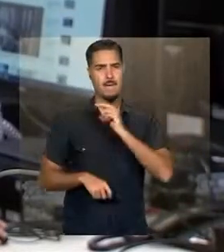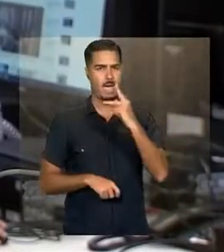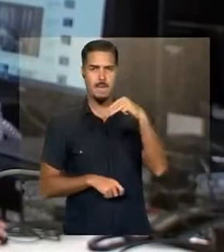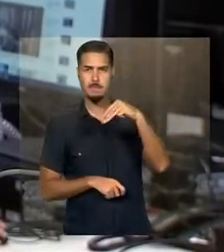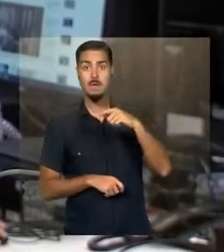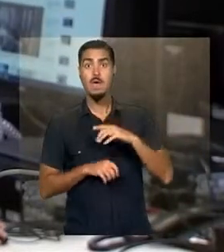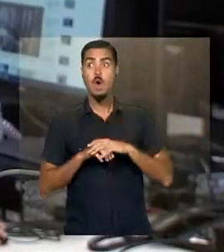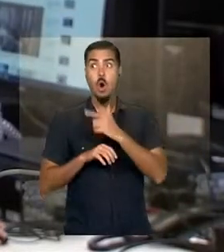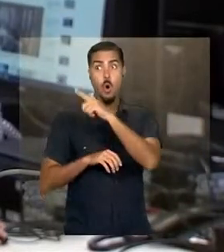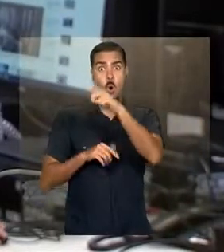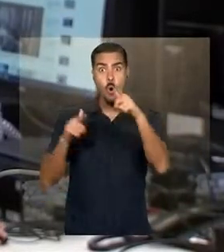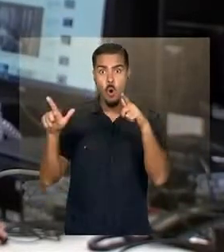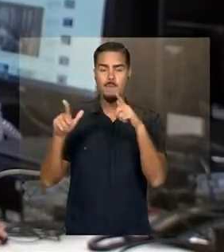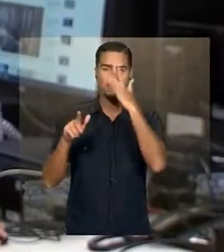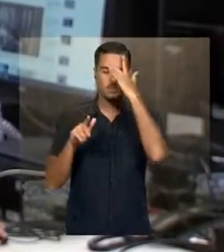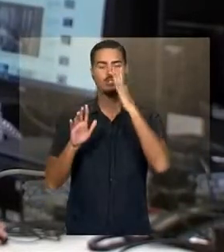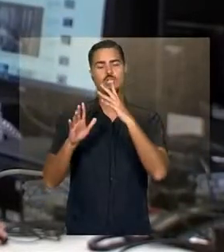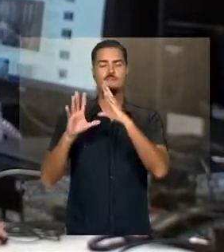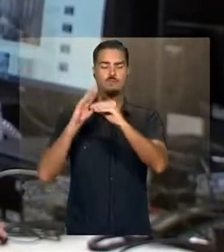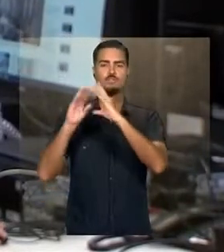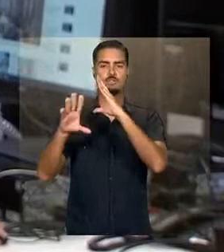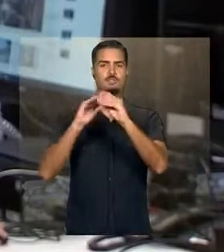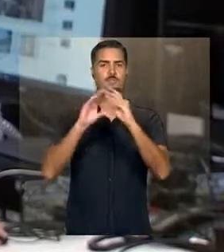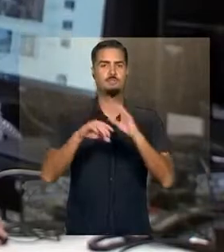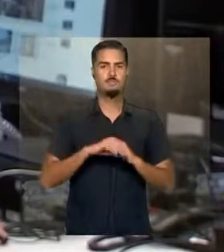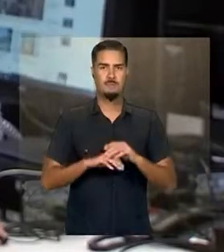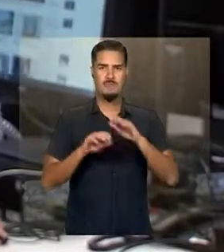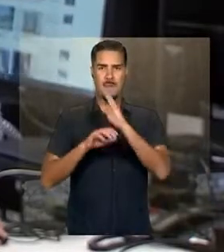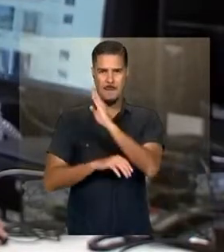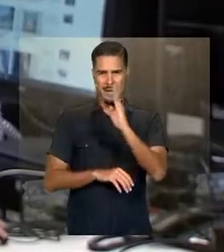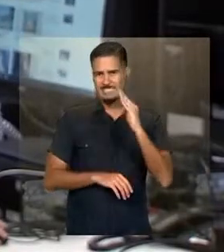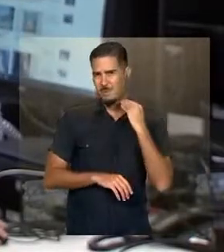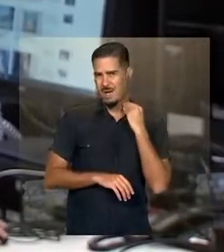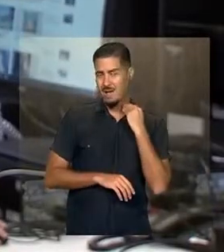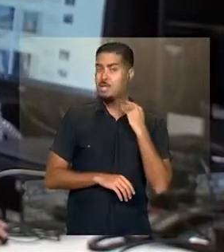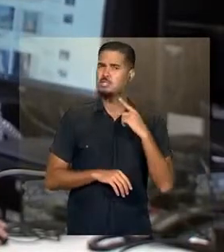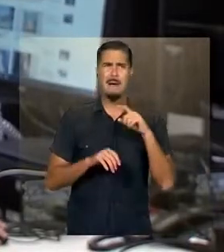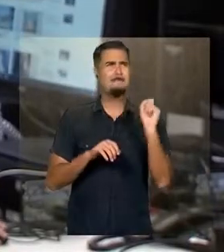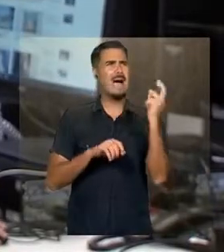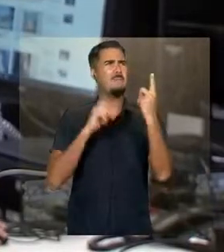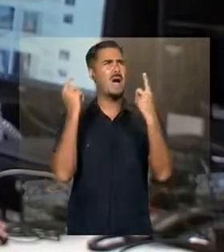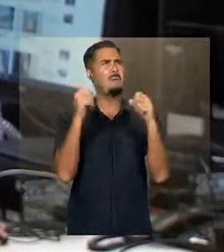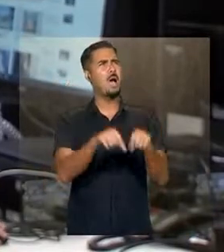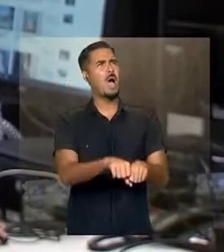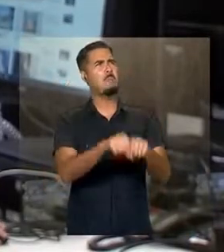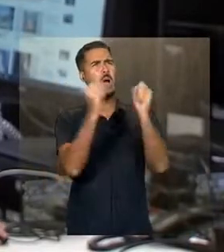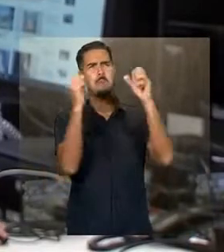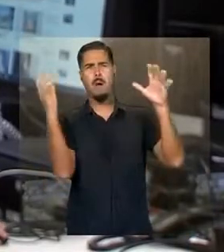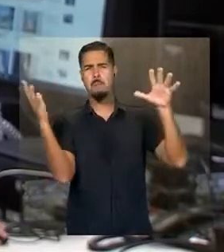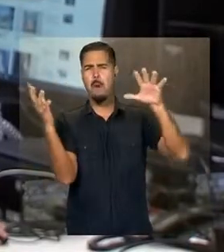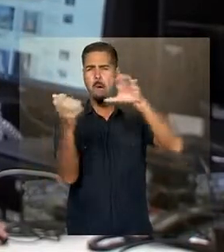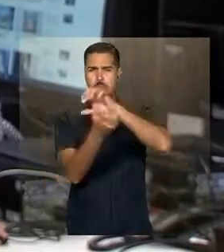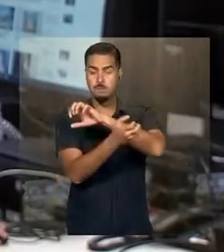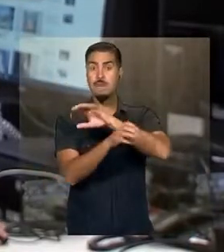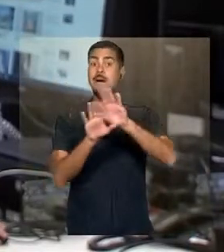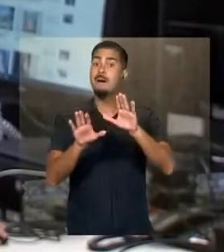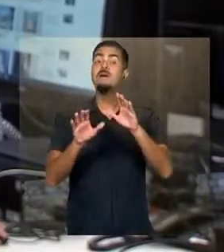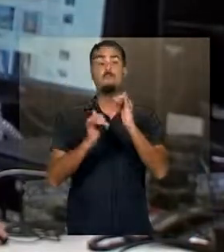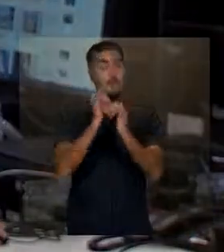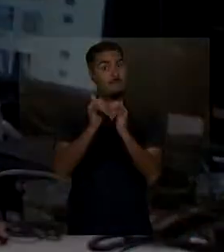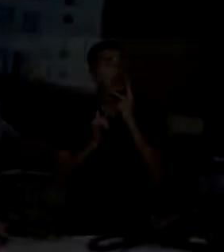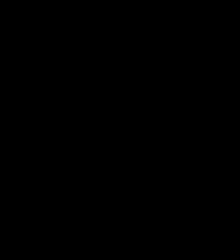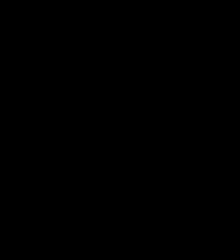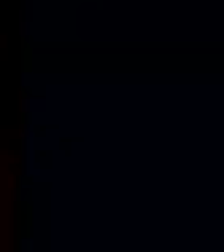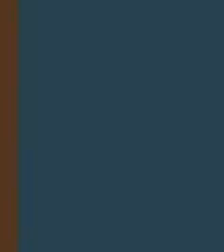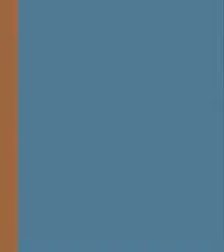fugir. A agência do Banco do Brasil, Marcelo, ficou destruída, mas segundo as investigações, os bandidos não conseguiram